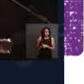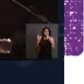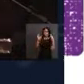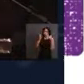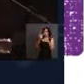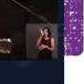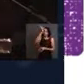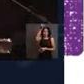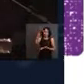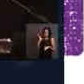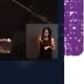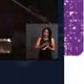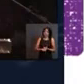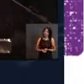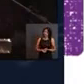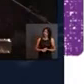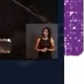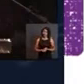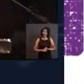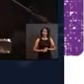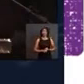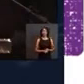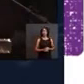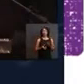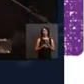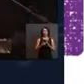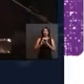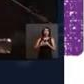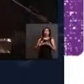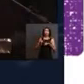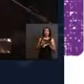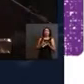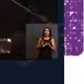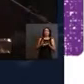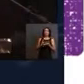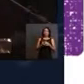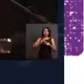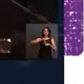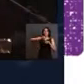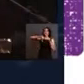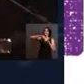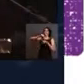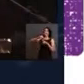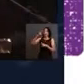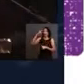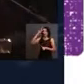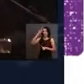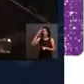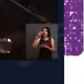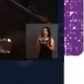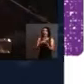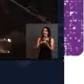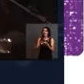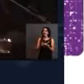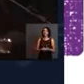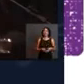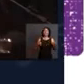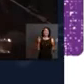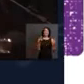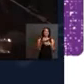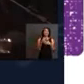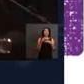chegar. Então, assim, antes de começar as grandes mudanças, Sobral tinha inúmeros